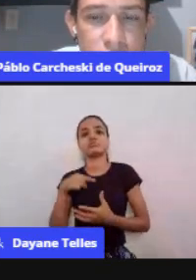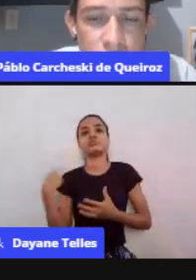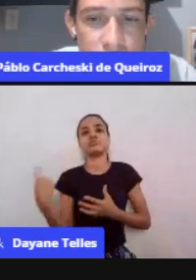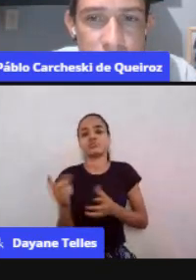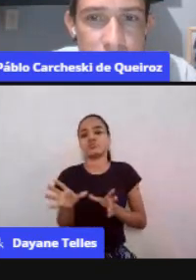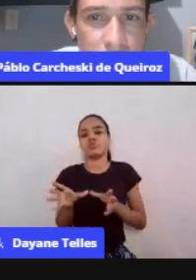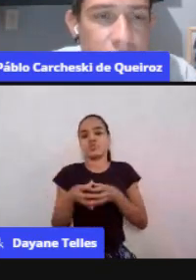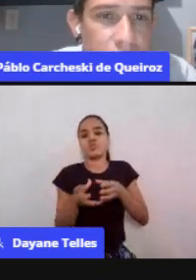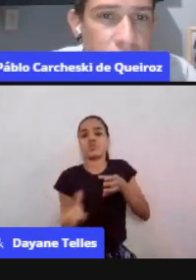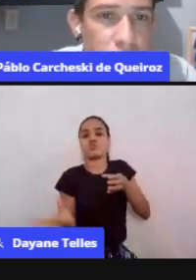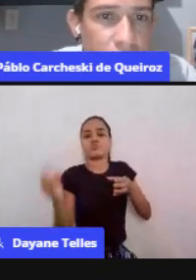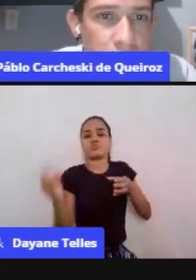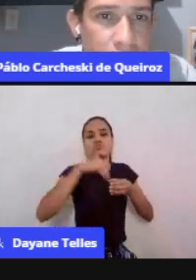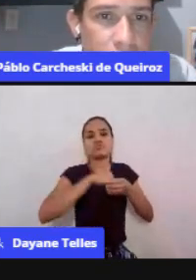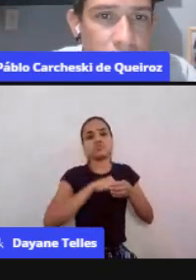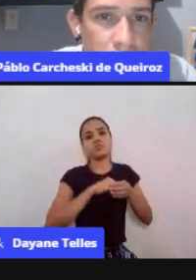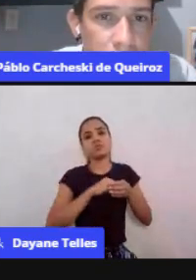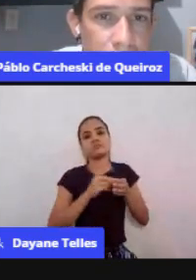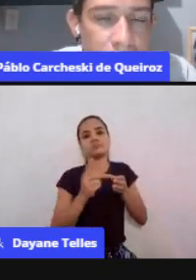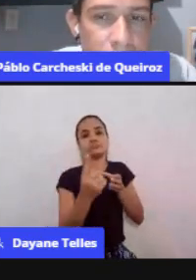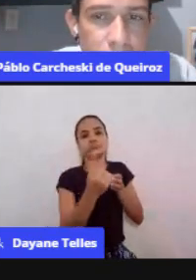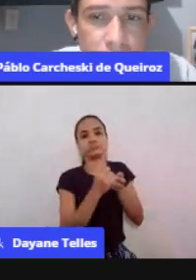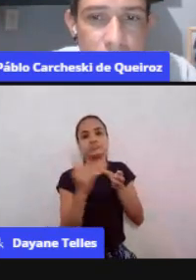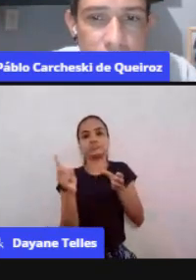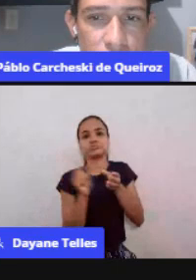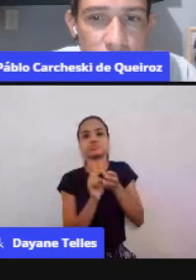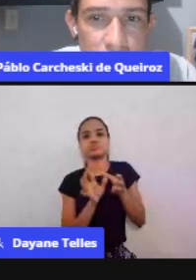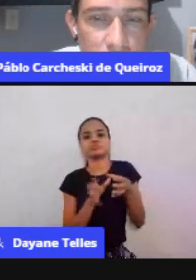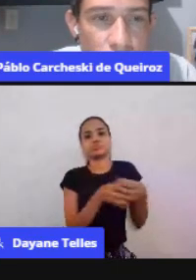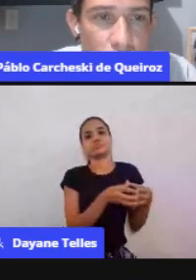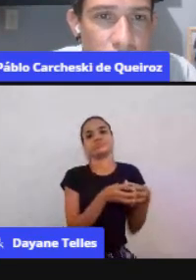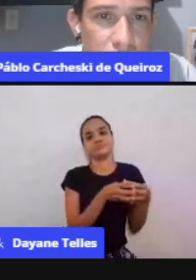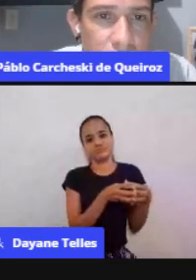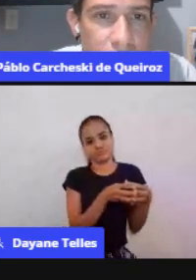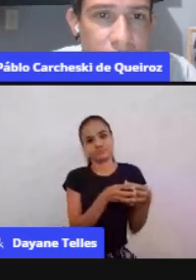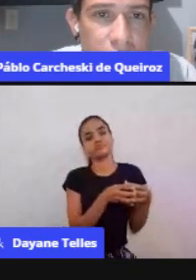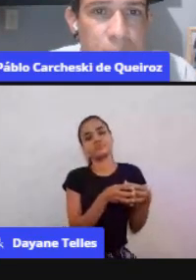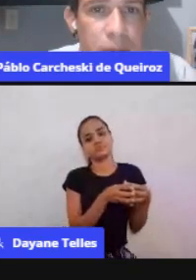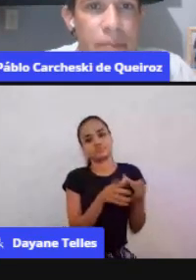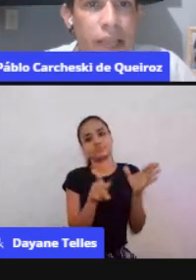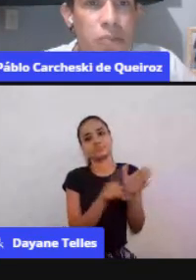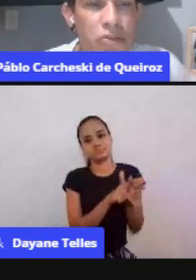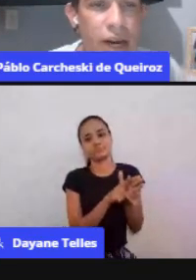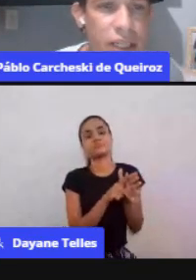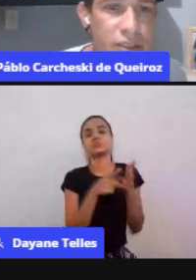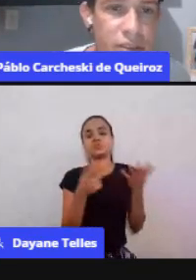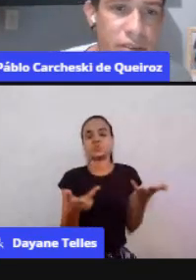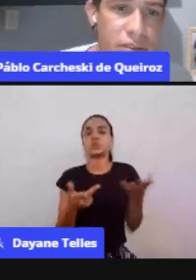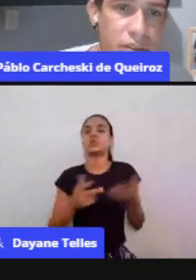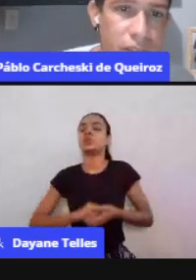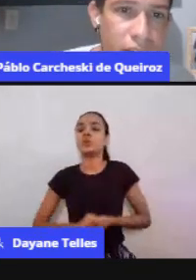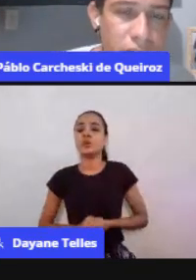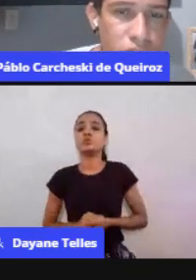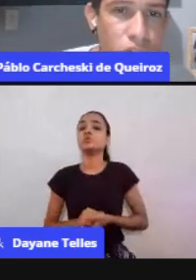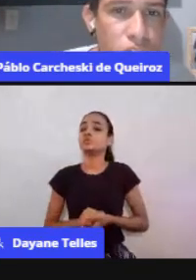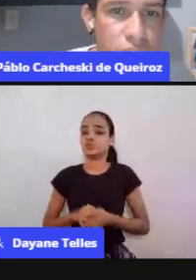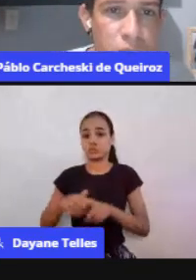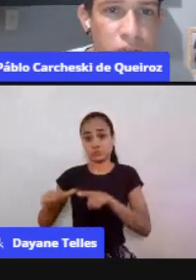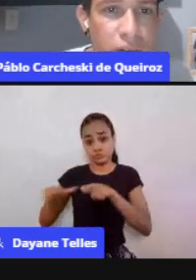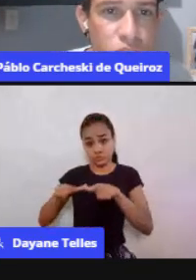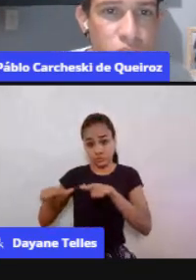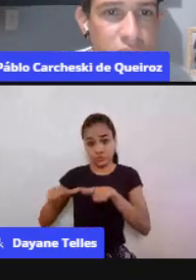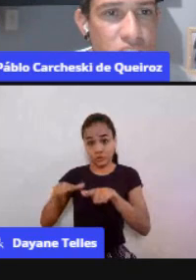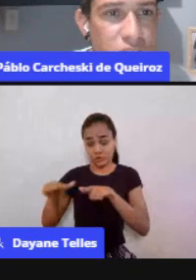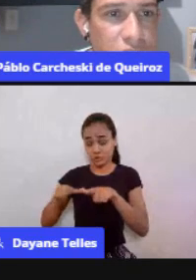a gente vê que o trabalho que a gente desenvolve, ele é permeado por várias ações,